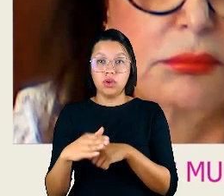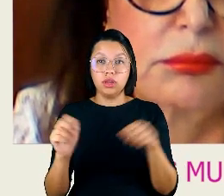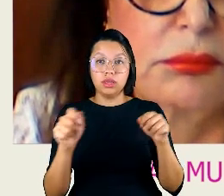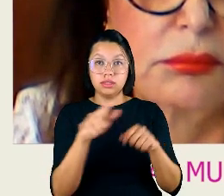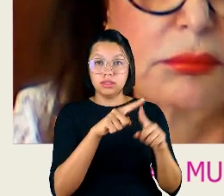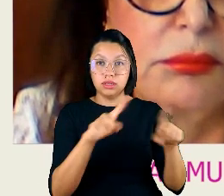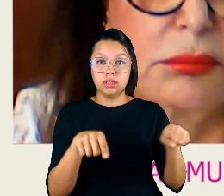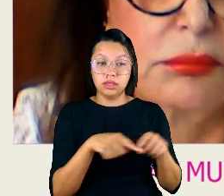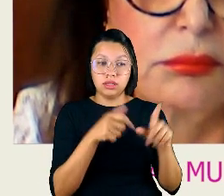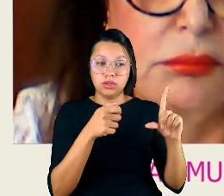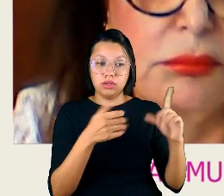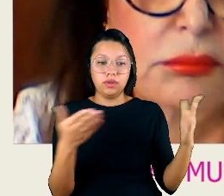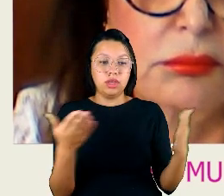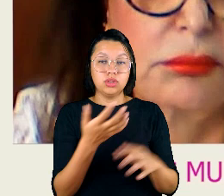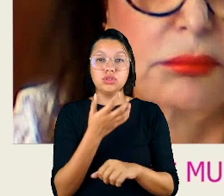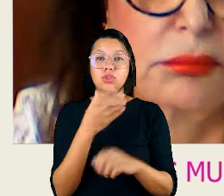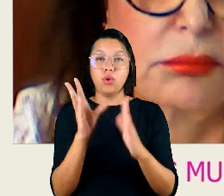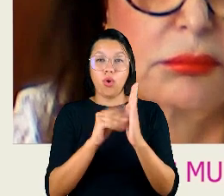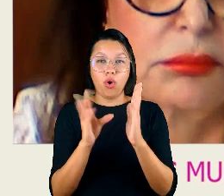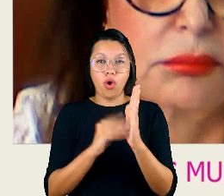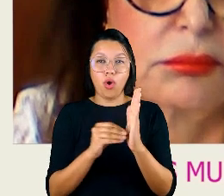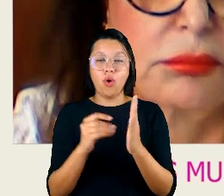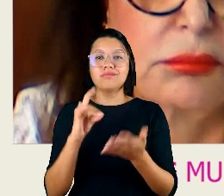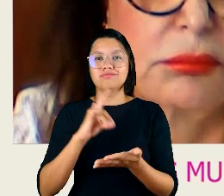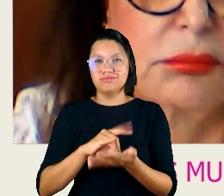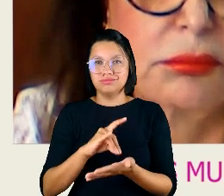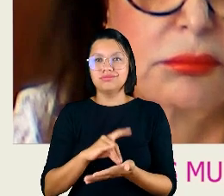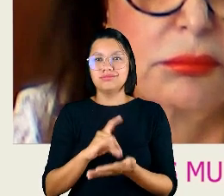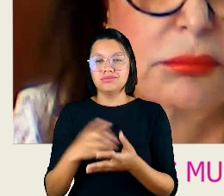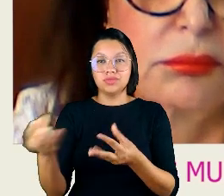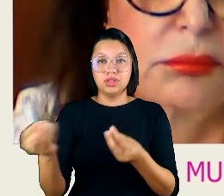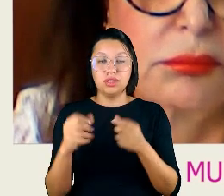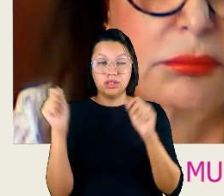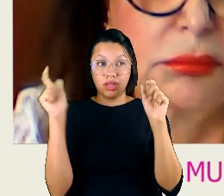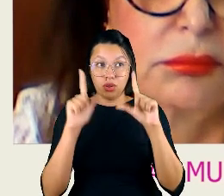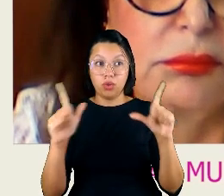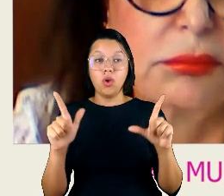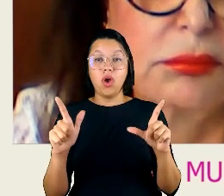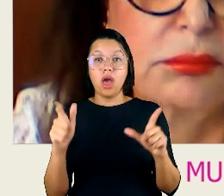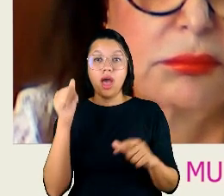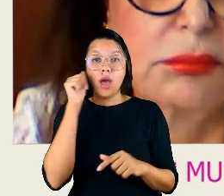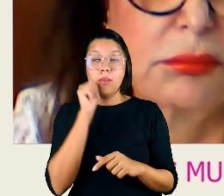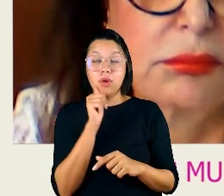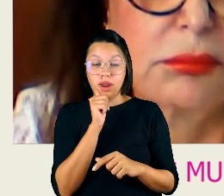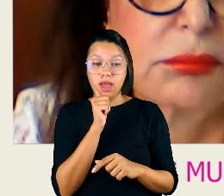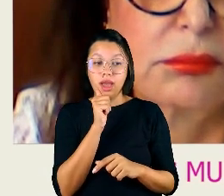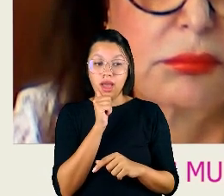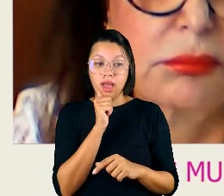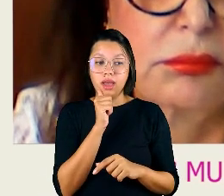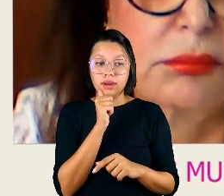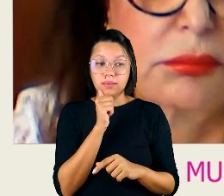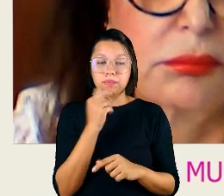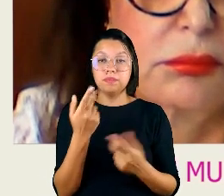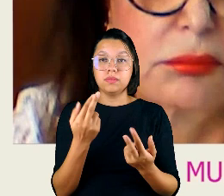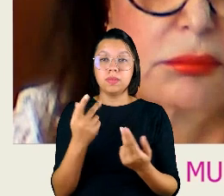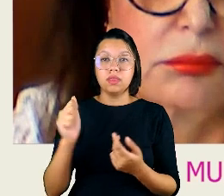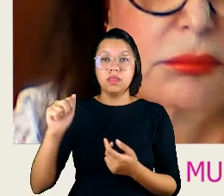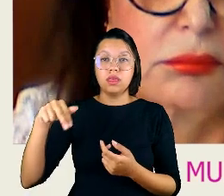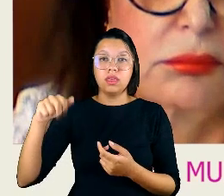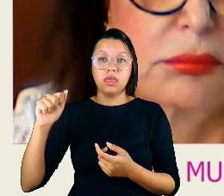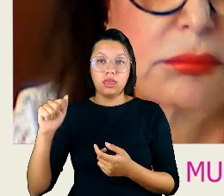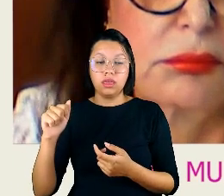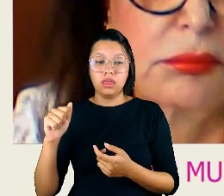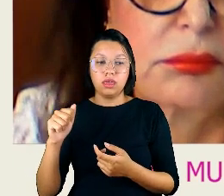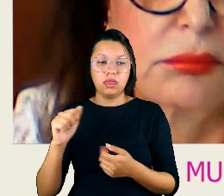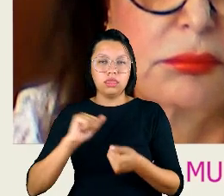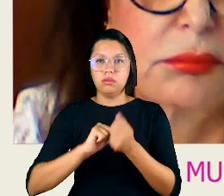traz à luz essas mulheres que seguem nesse lugar de cuidado, assim como a Ana Carolina Jardim, ela coloca: não me adaptei com o previdenciário